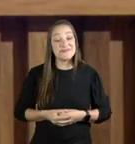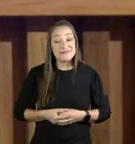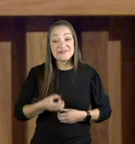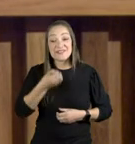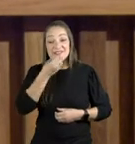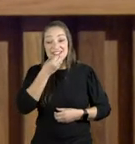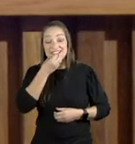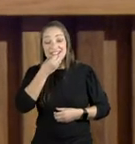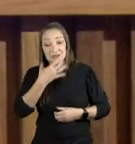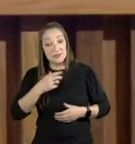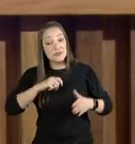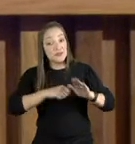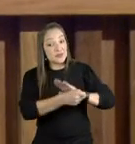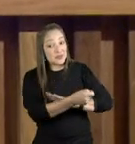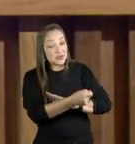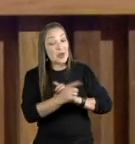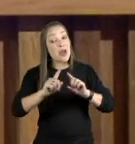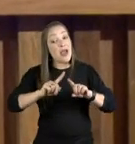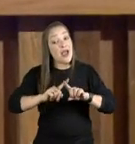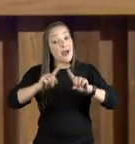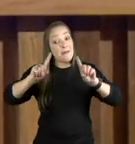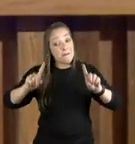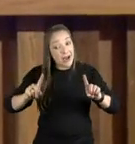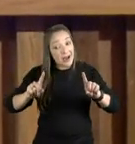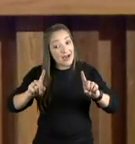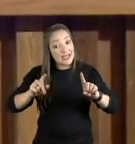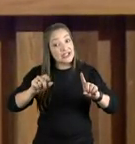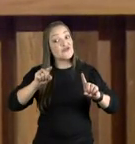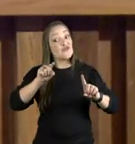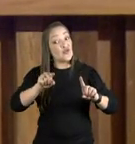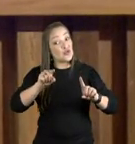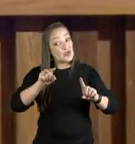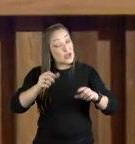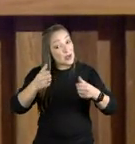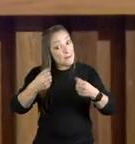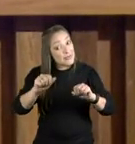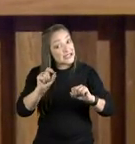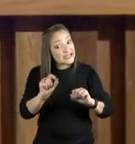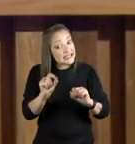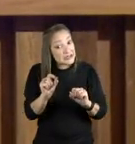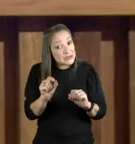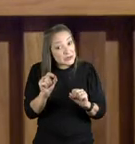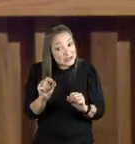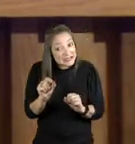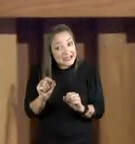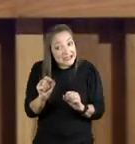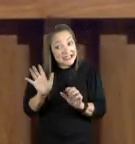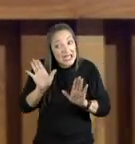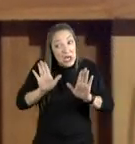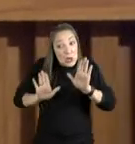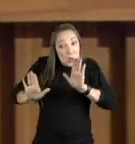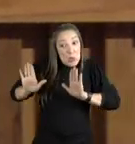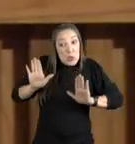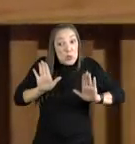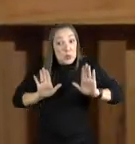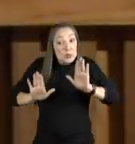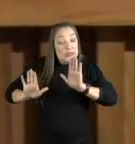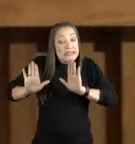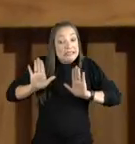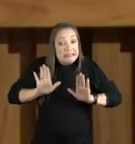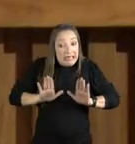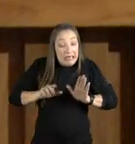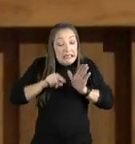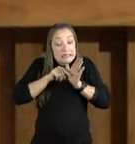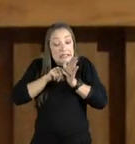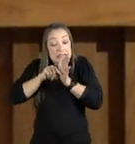ser colocado com bastante rigor na sua carteira, né? Com bastante cuidado e com bastante estudo, assim